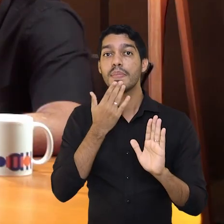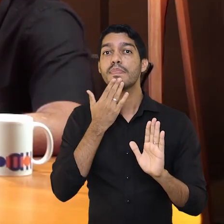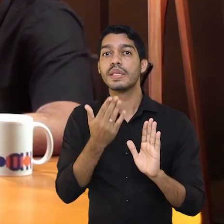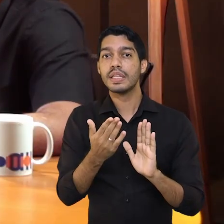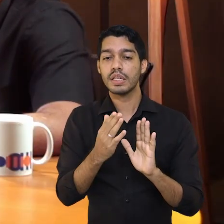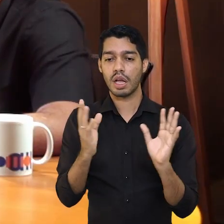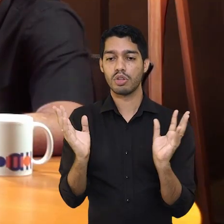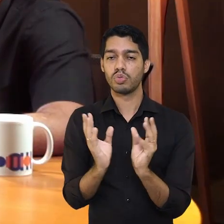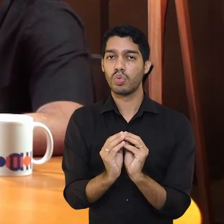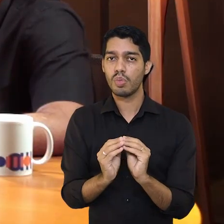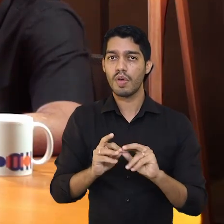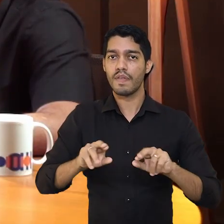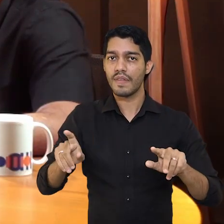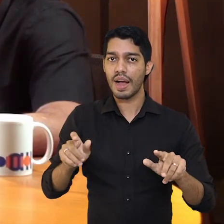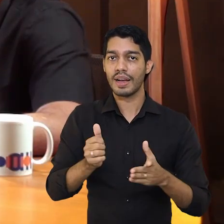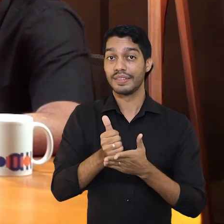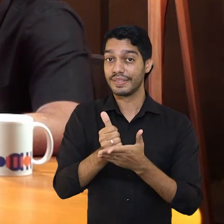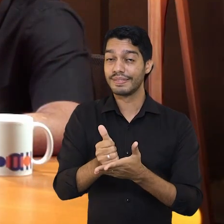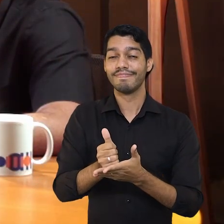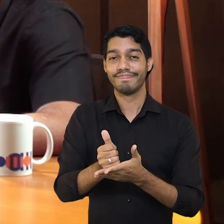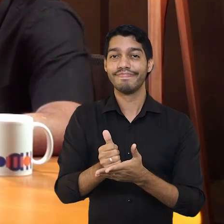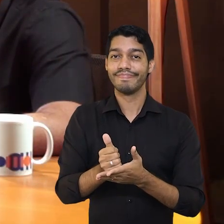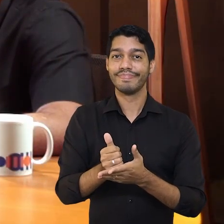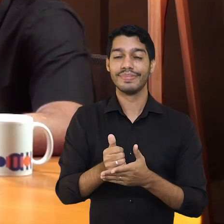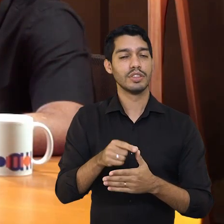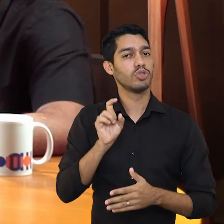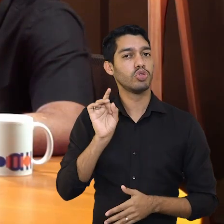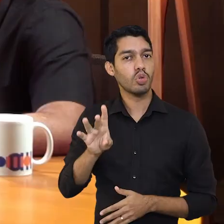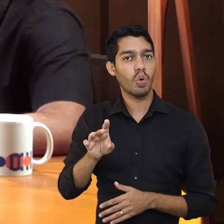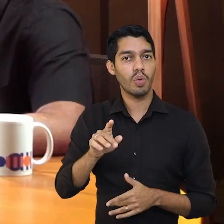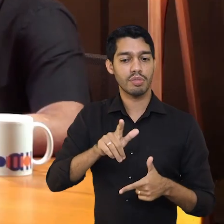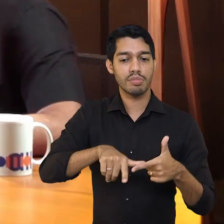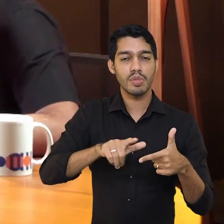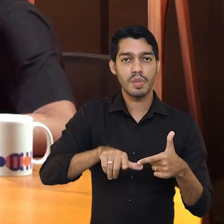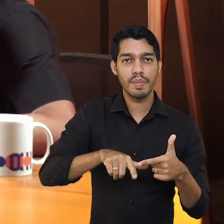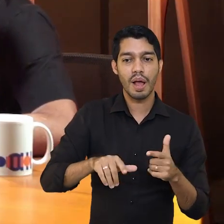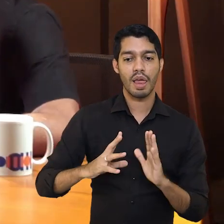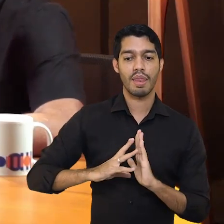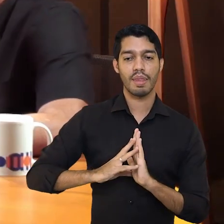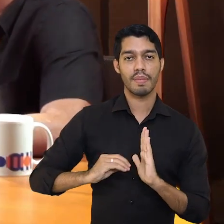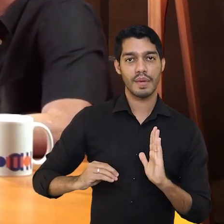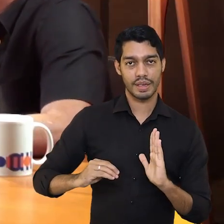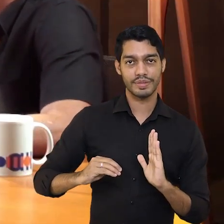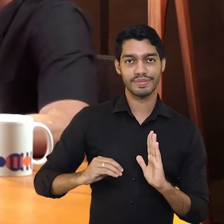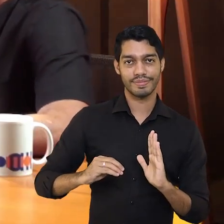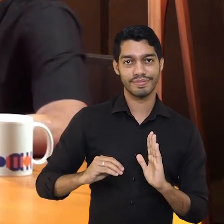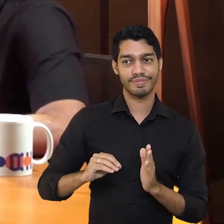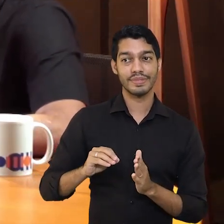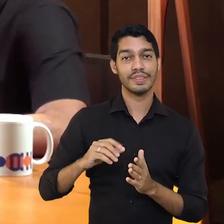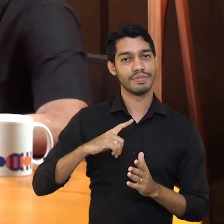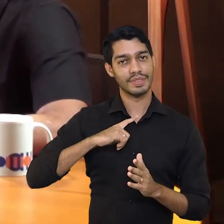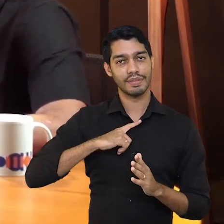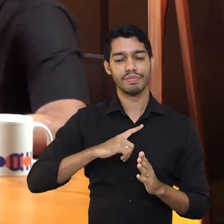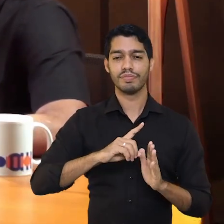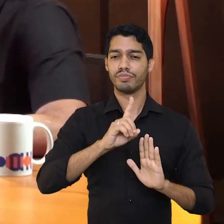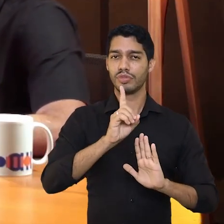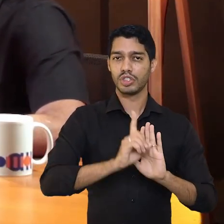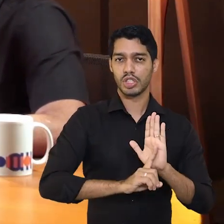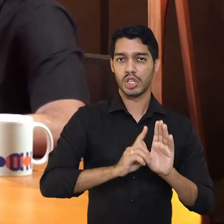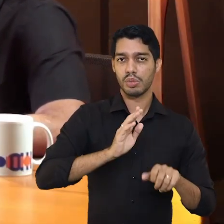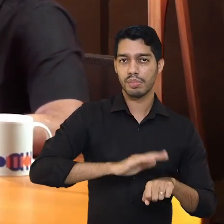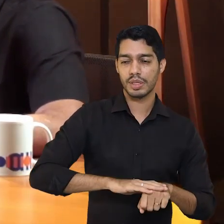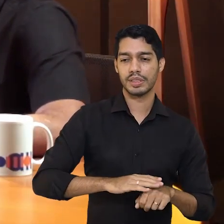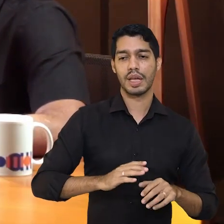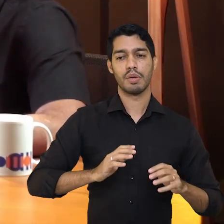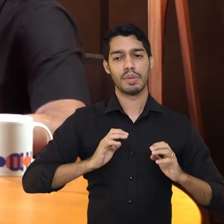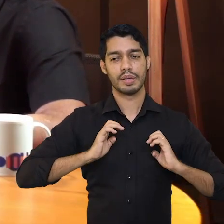pedir esse tipo de auxílio, mais do que o problema do plágio, e aí tem 1 milhão de direitos autorais e dilemas